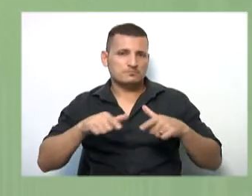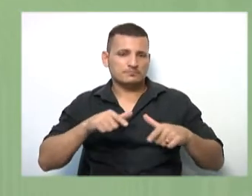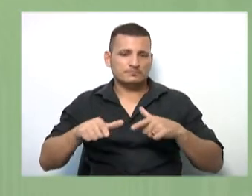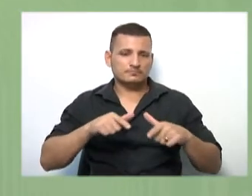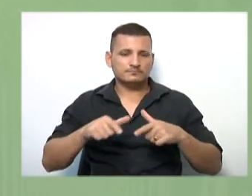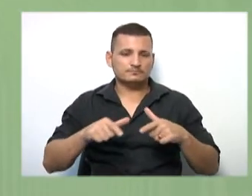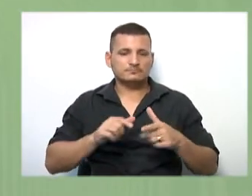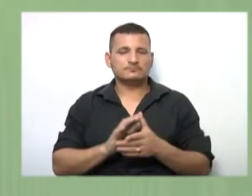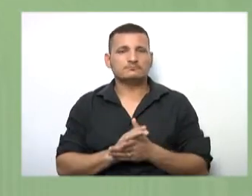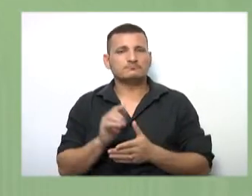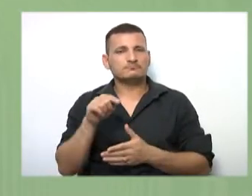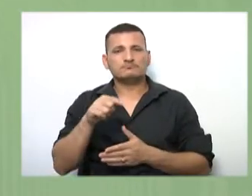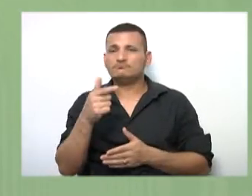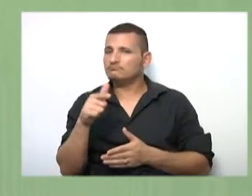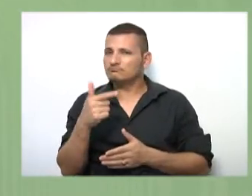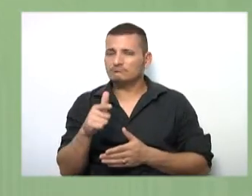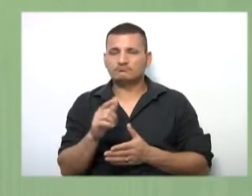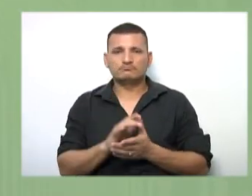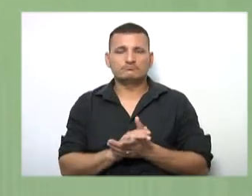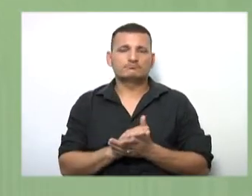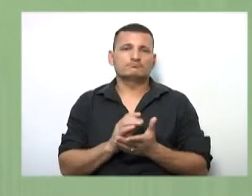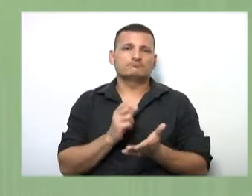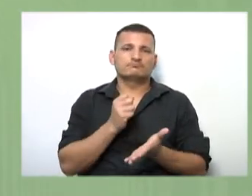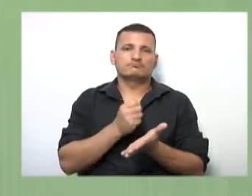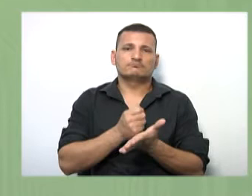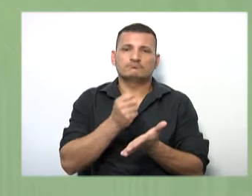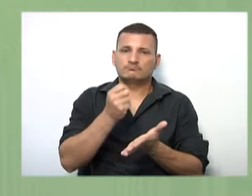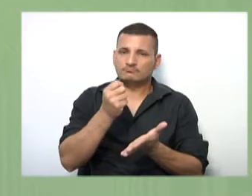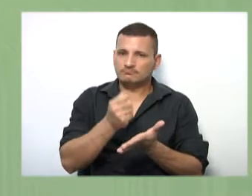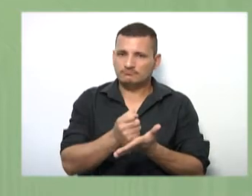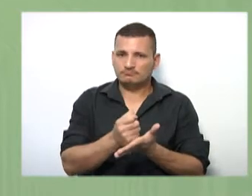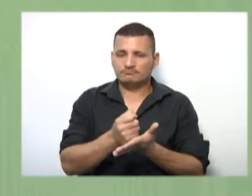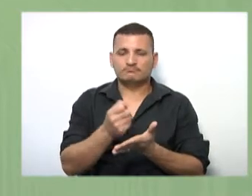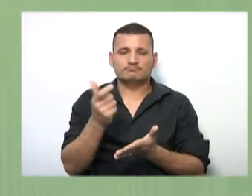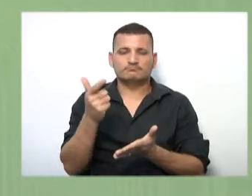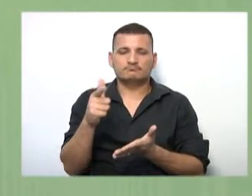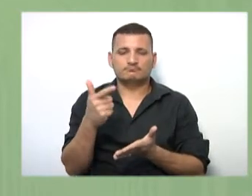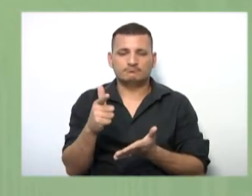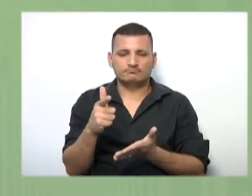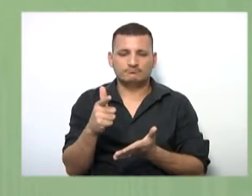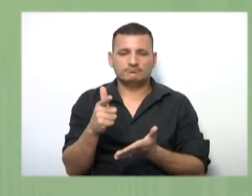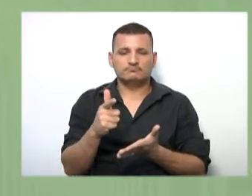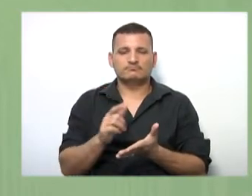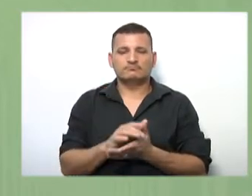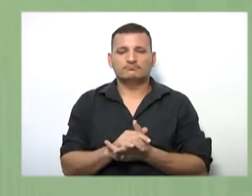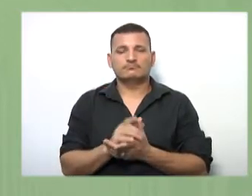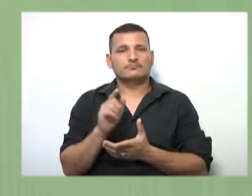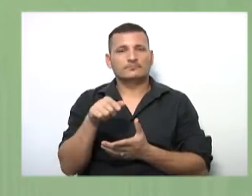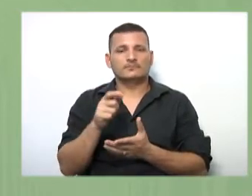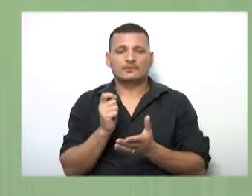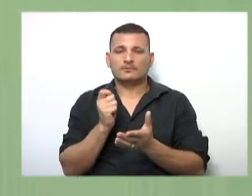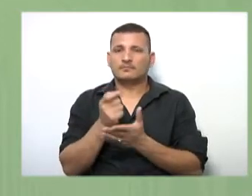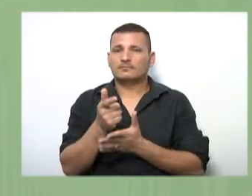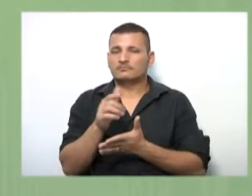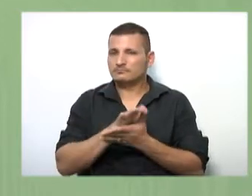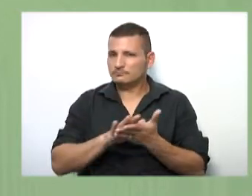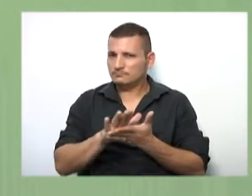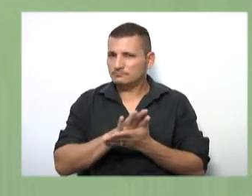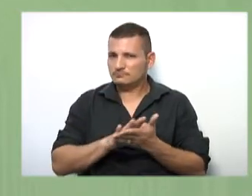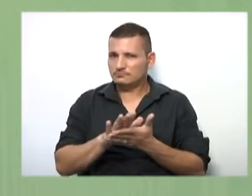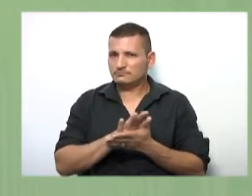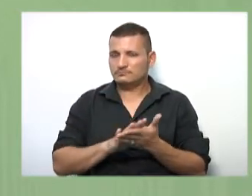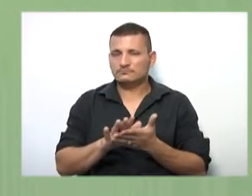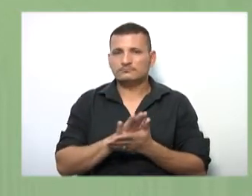Não há vínculo empregatício com a empresa contratante do serviço, que não paga encargos sociais.